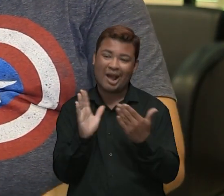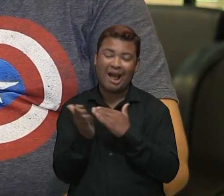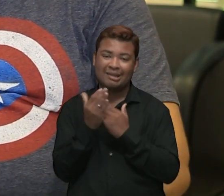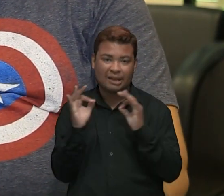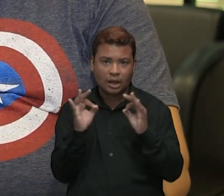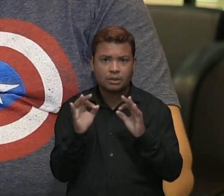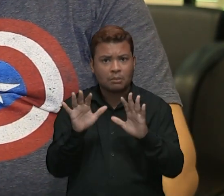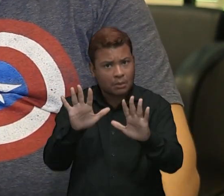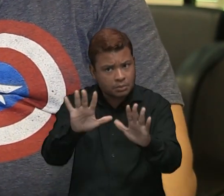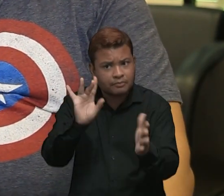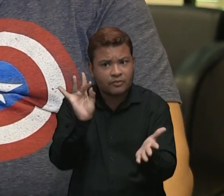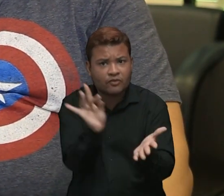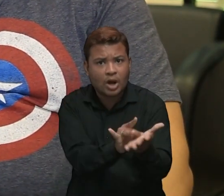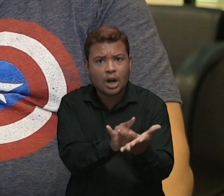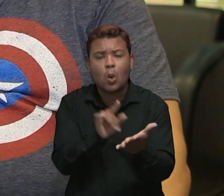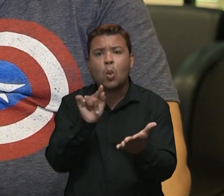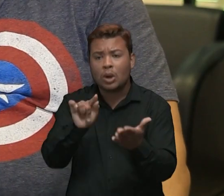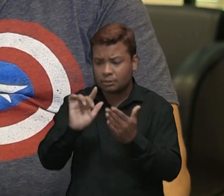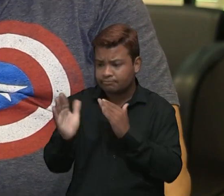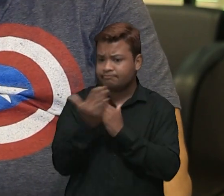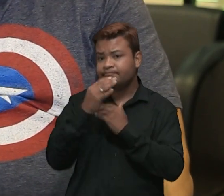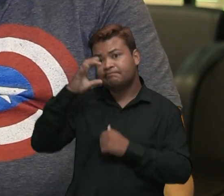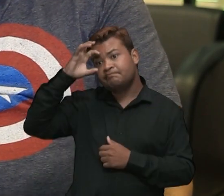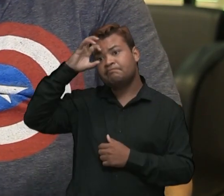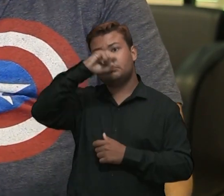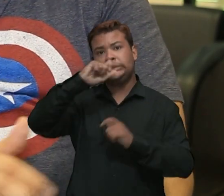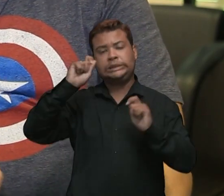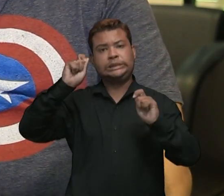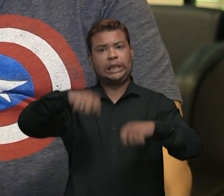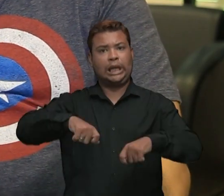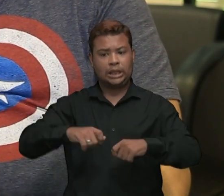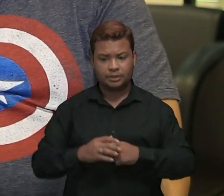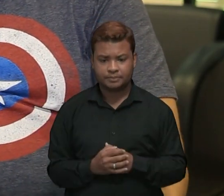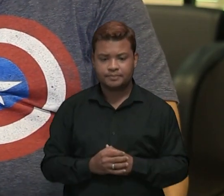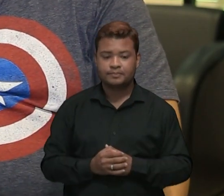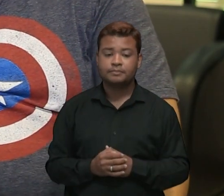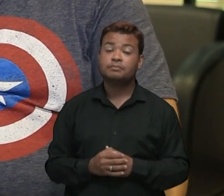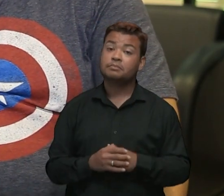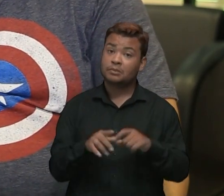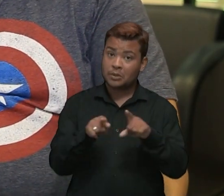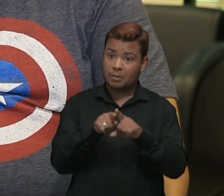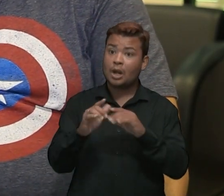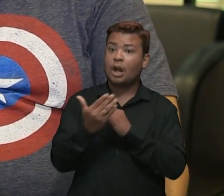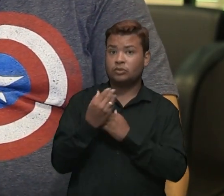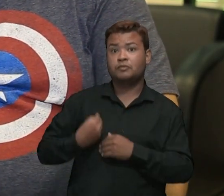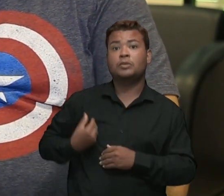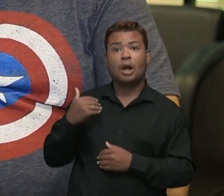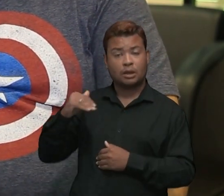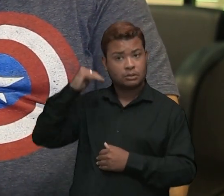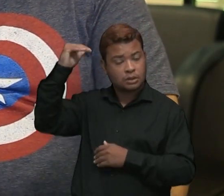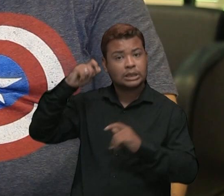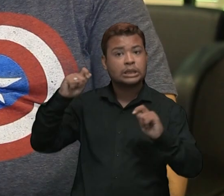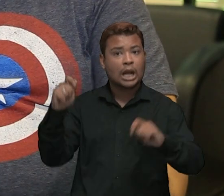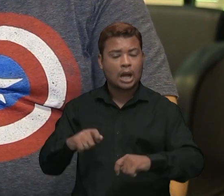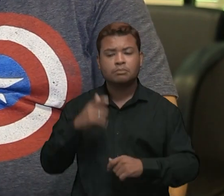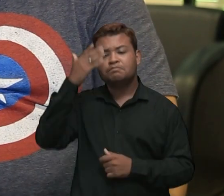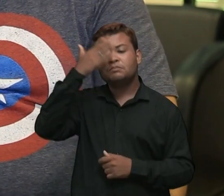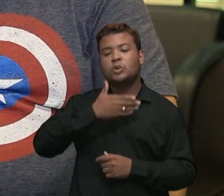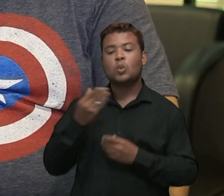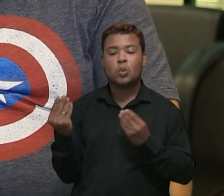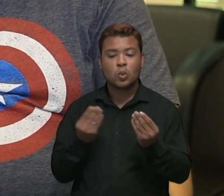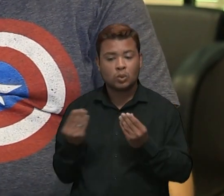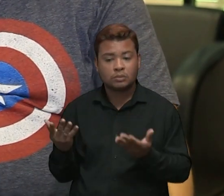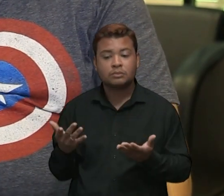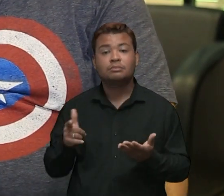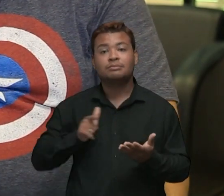leitura capaz de agregar valor ao seu leitor, inclusive na sua vida adulta. E prova disso são